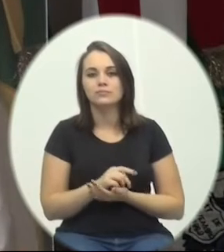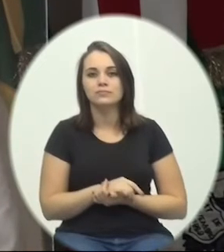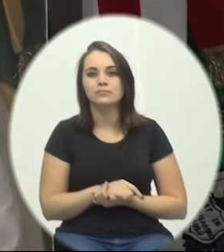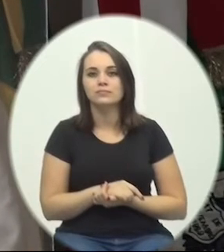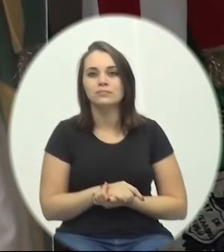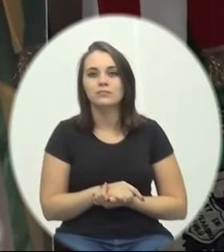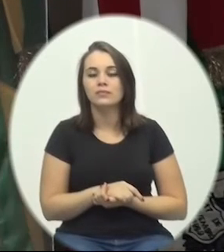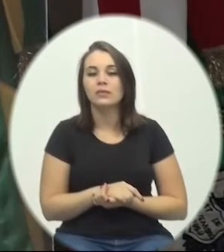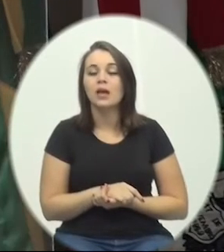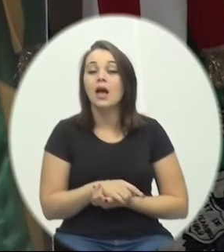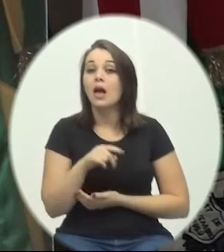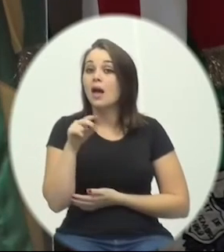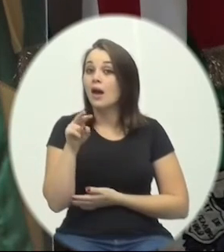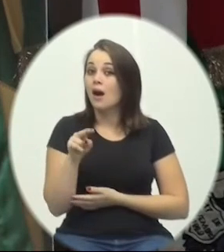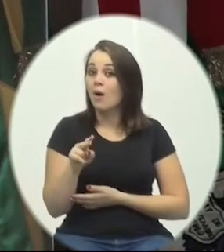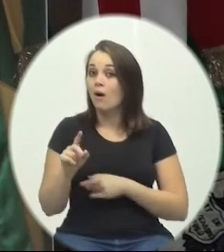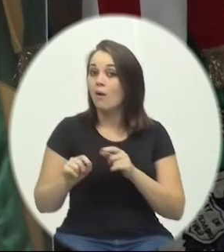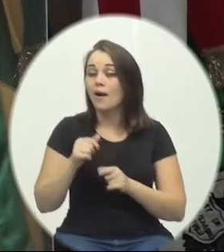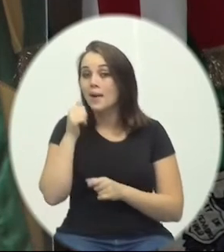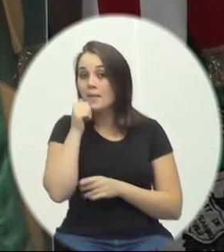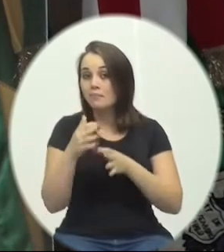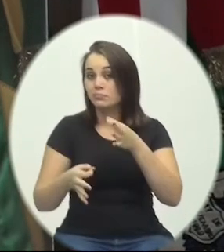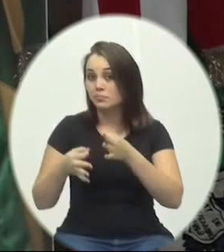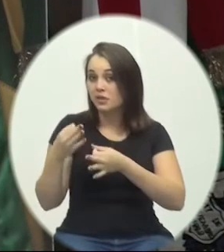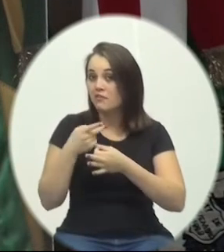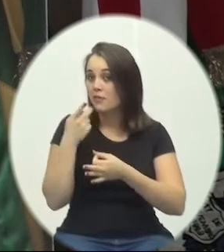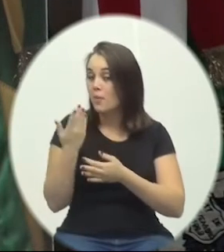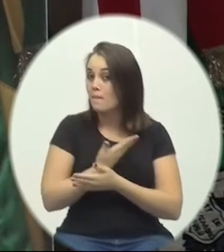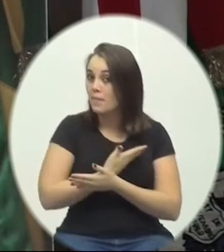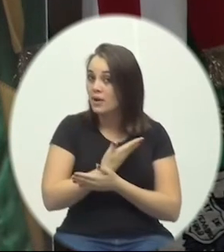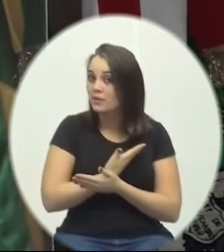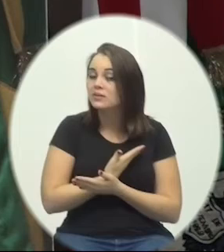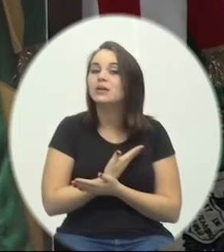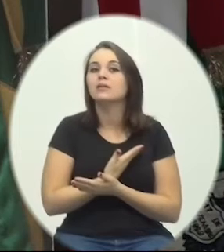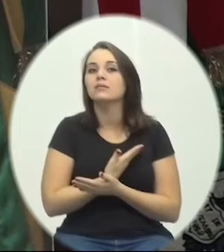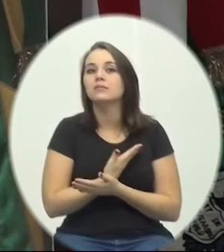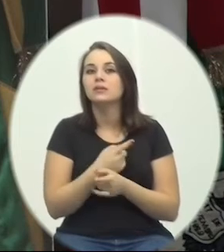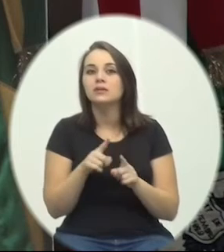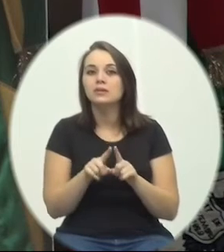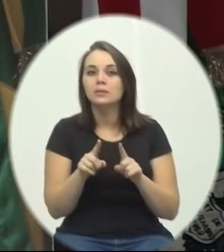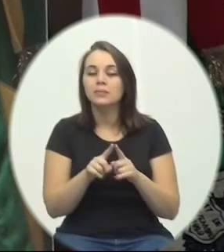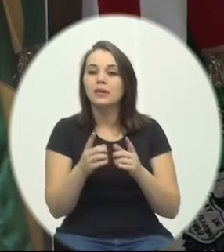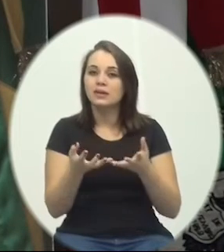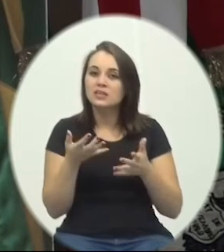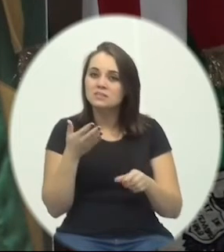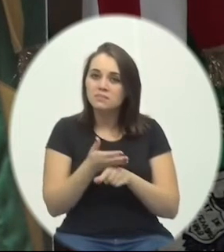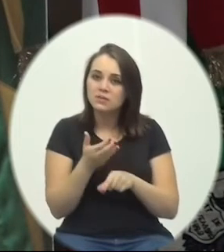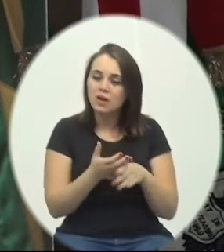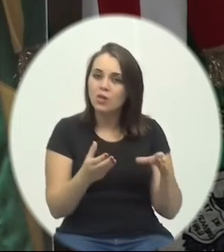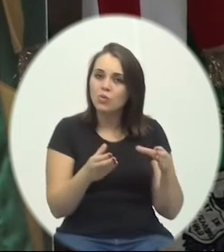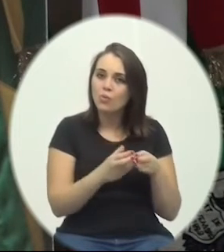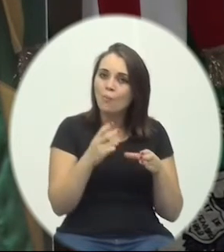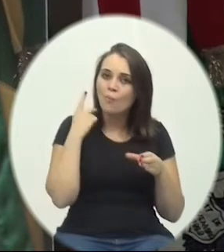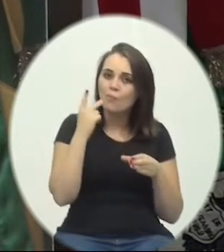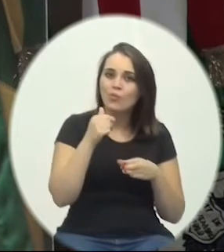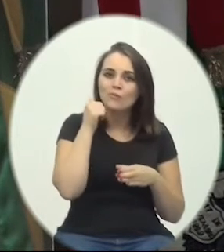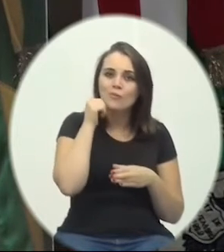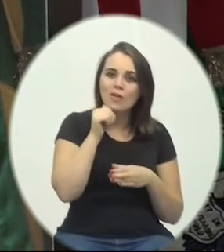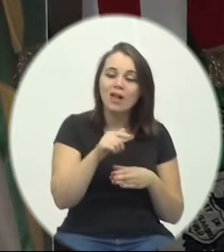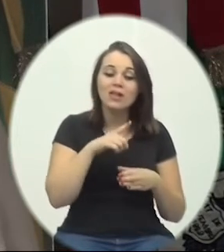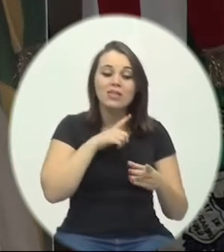mesmo modo, ela que se colocou como grande parceira, também se colocou como parceira da nossa frente. Essa frente que tem como